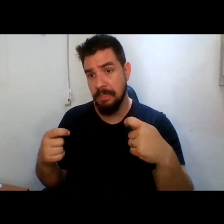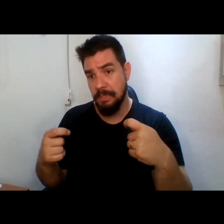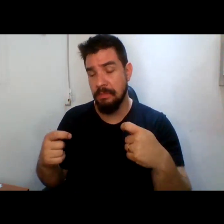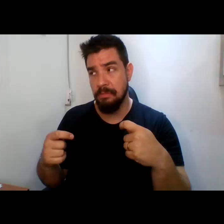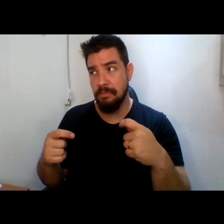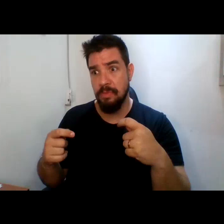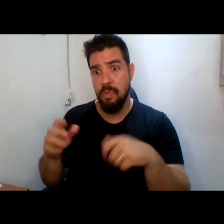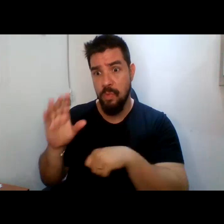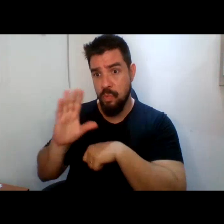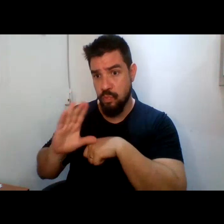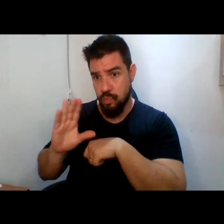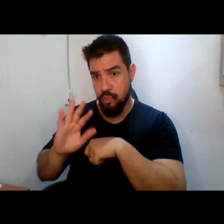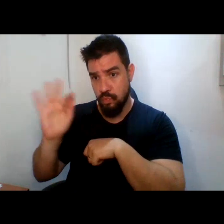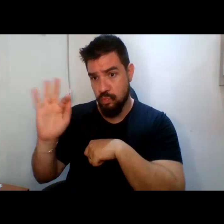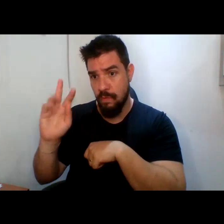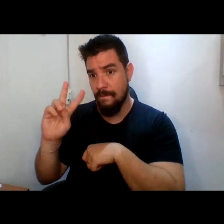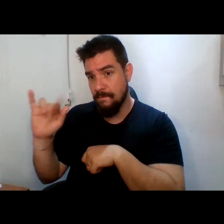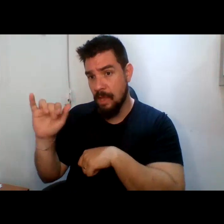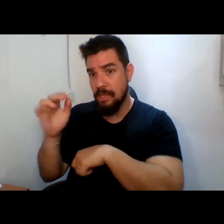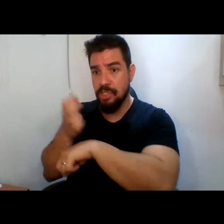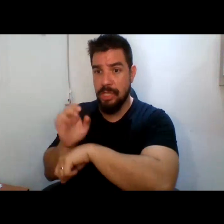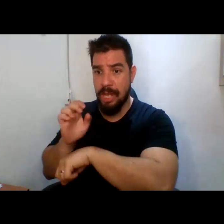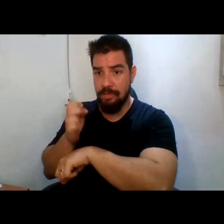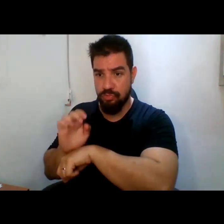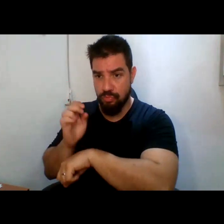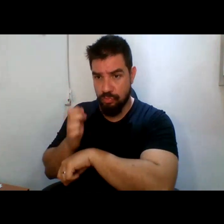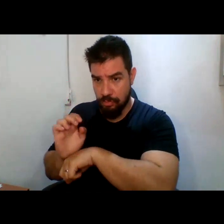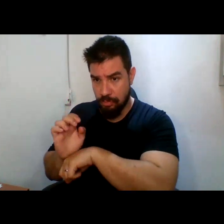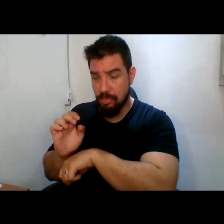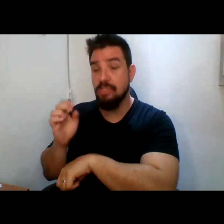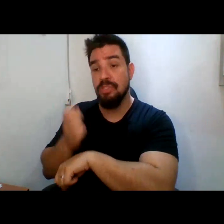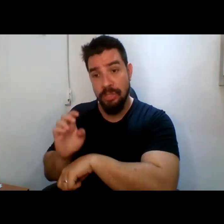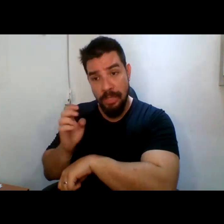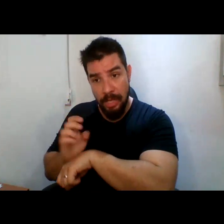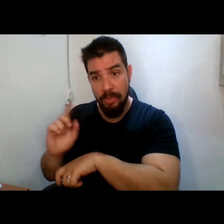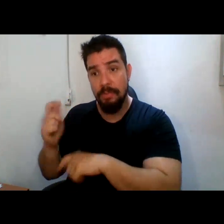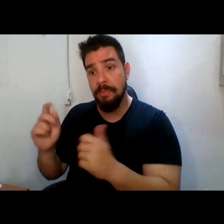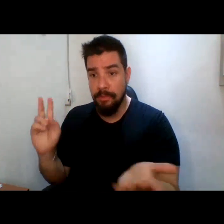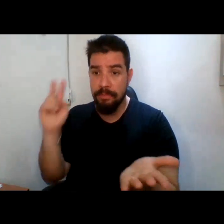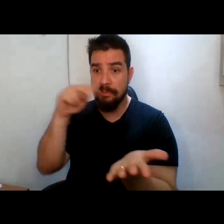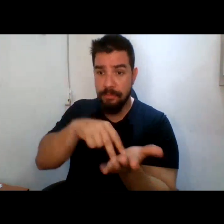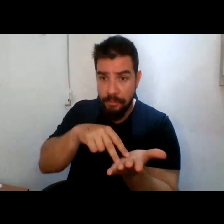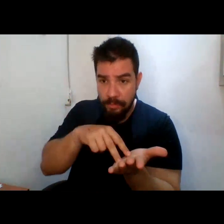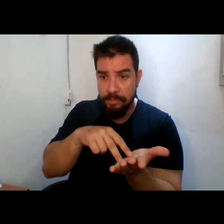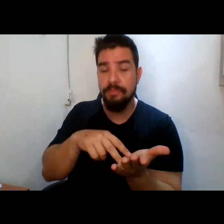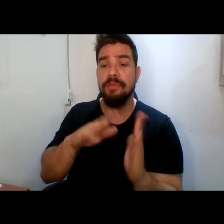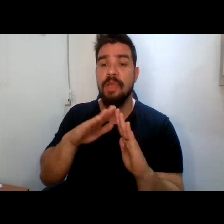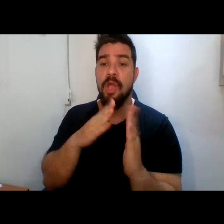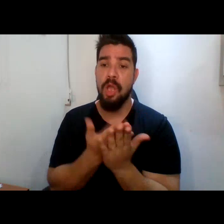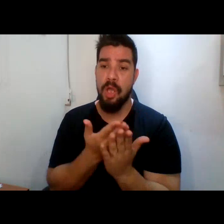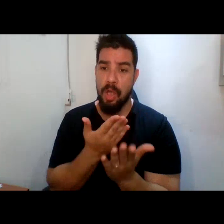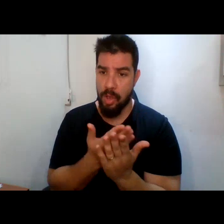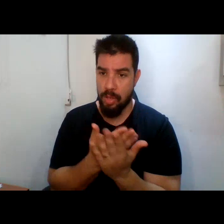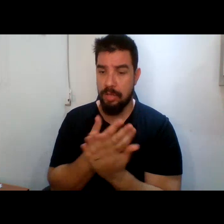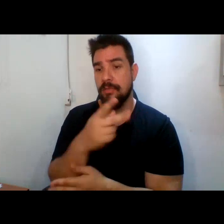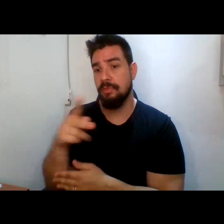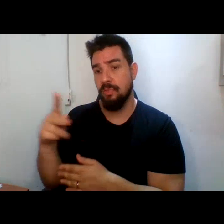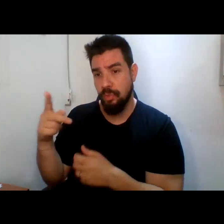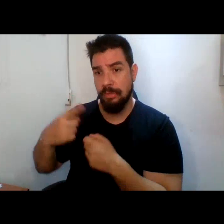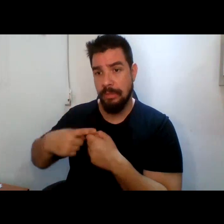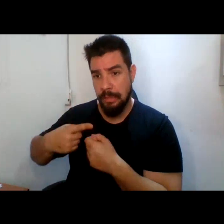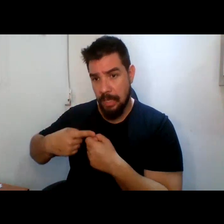curso, estágio. E o estágio tem que ir na escola, né? Na escola, cada um na sua cidade, né? Se